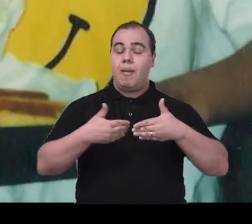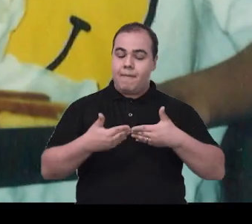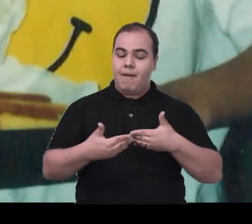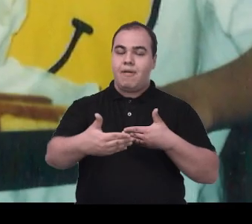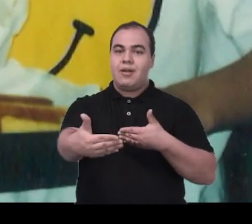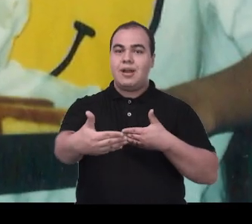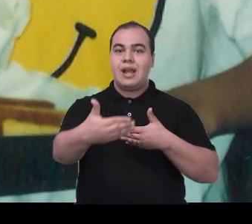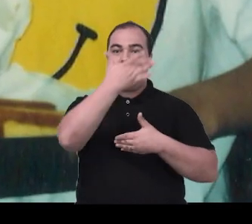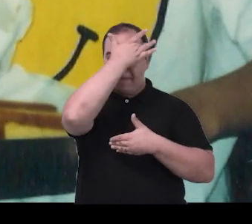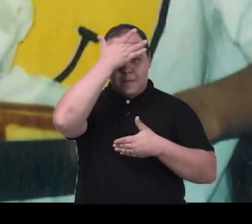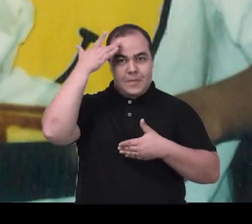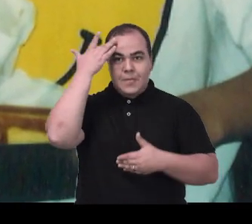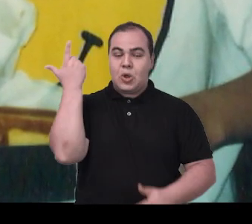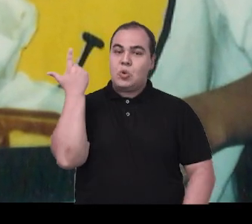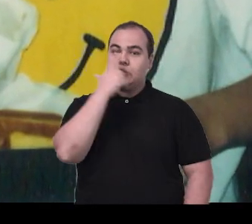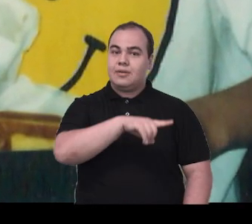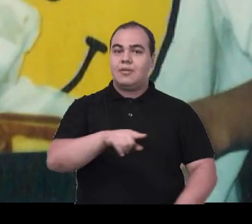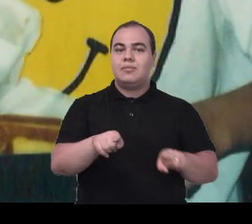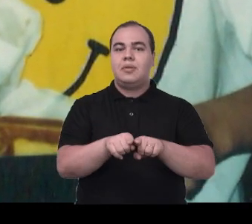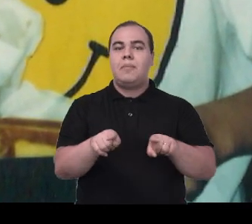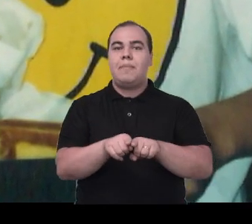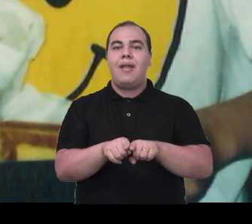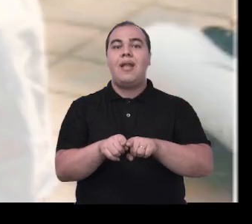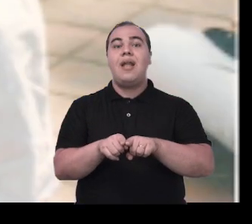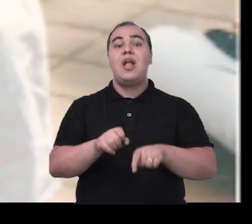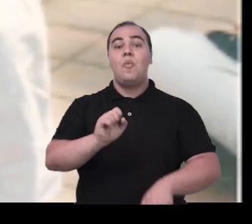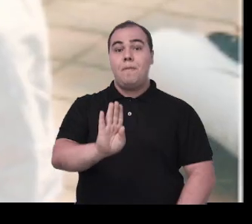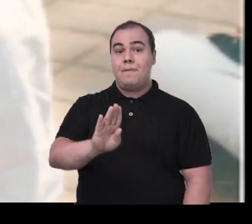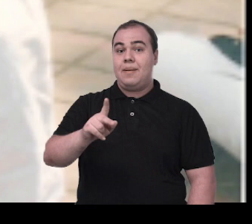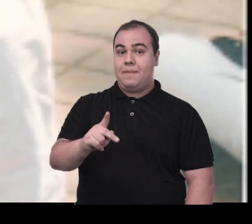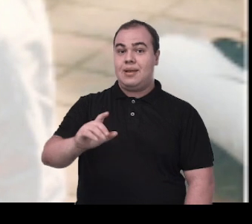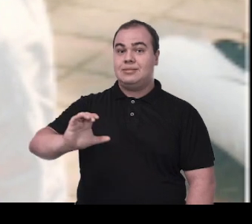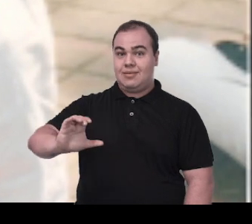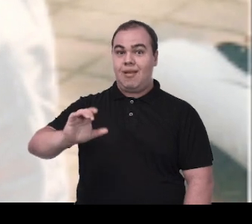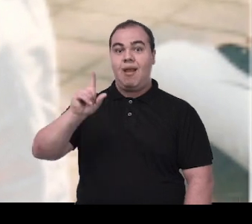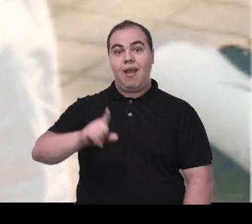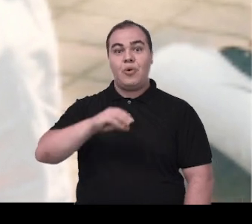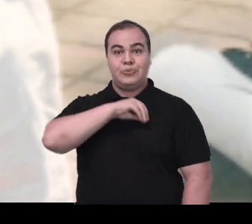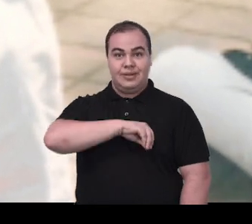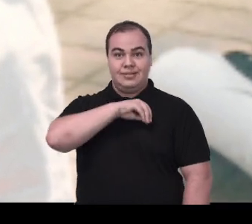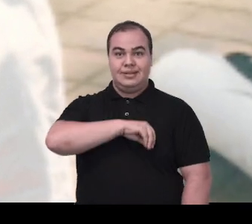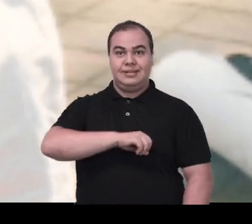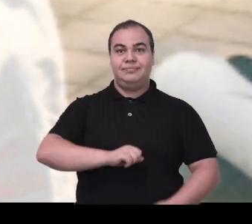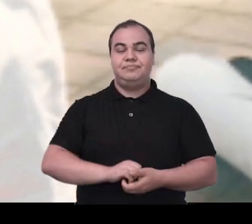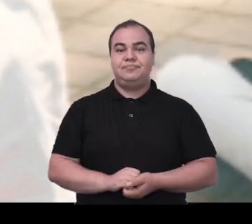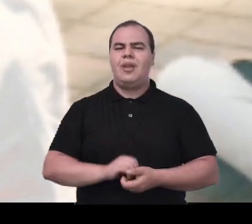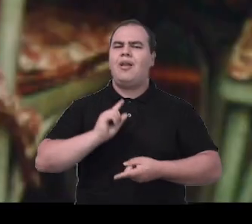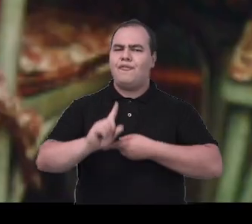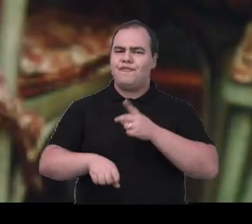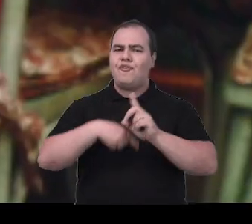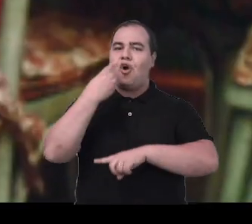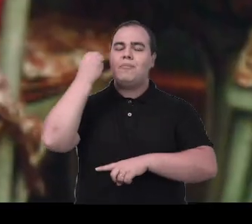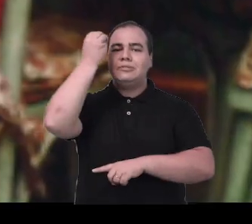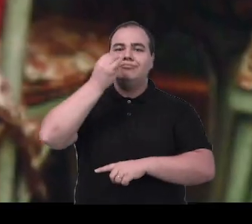e a partir disso esses pacientes também conseguiram adquirir o benefício de prestação continuada, que é um salário. A reforma